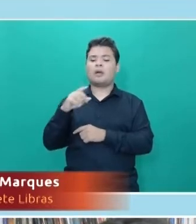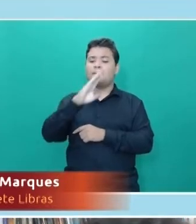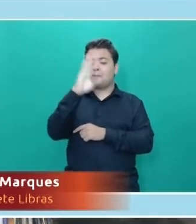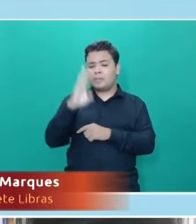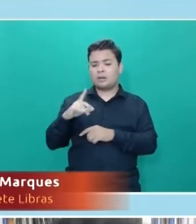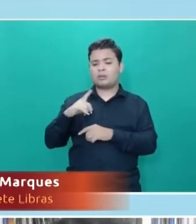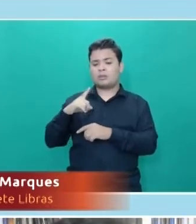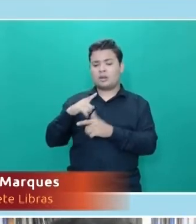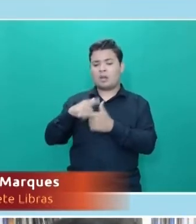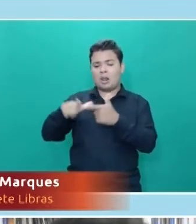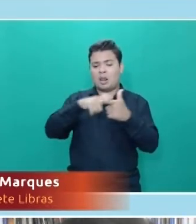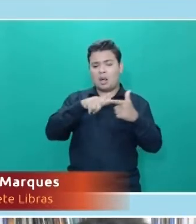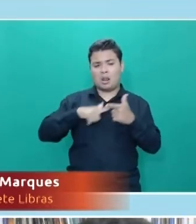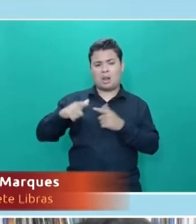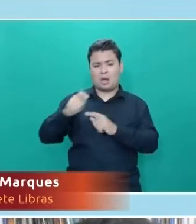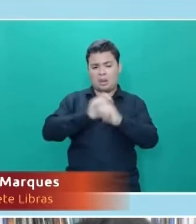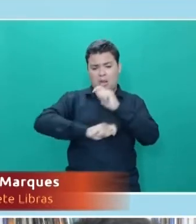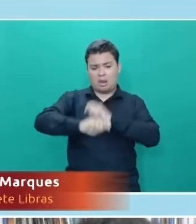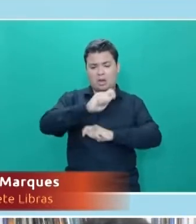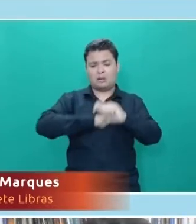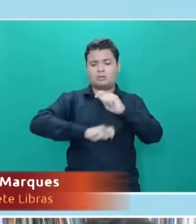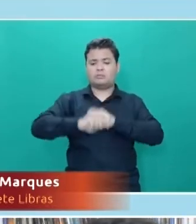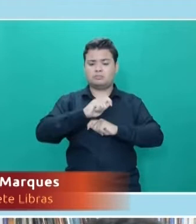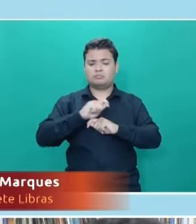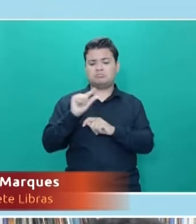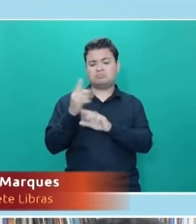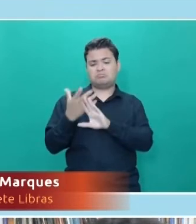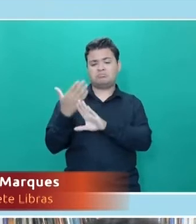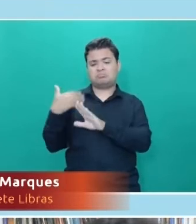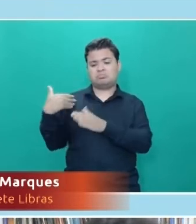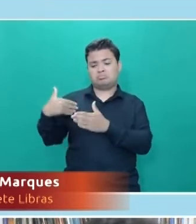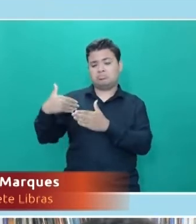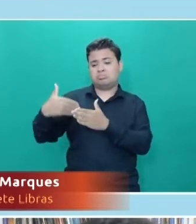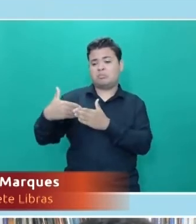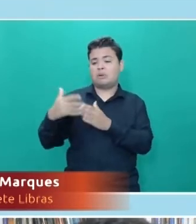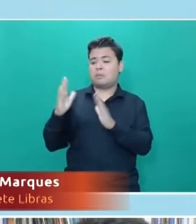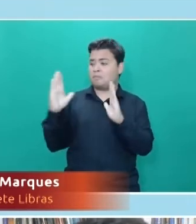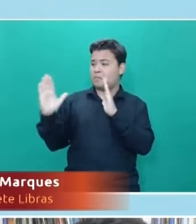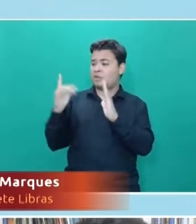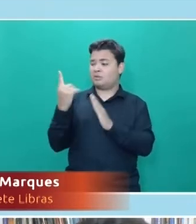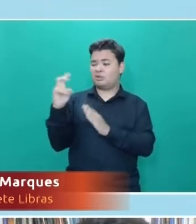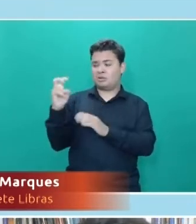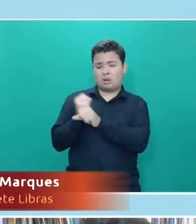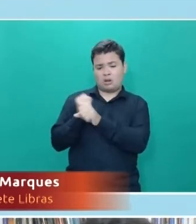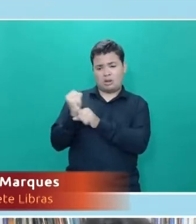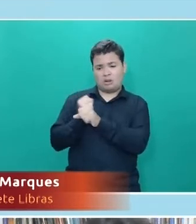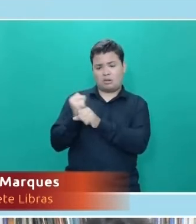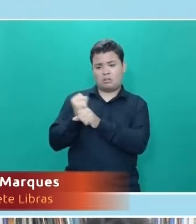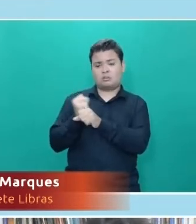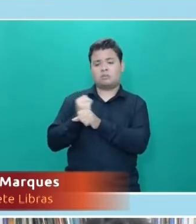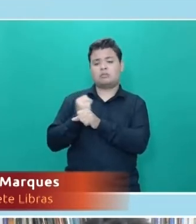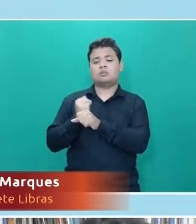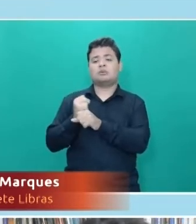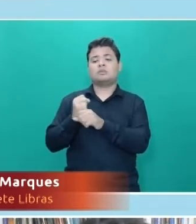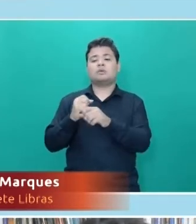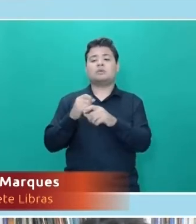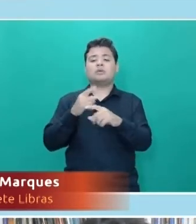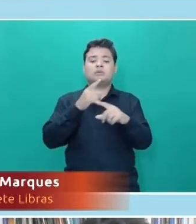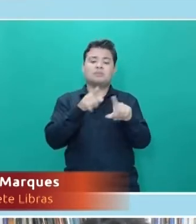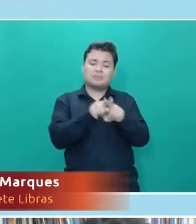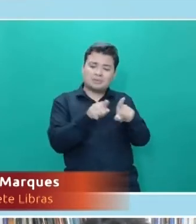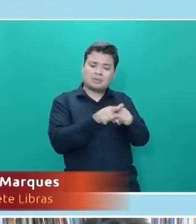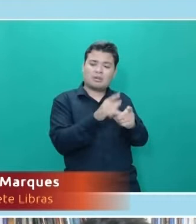no contexto macroeconômico, nesses últimos 15 anos, certamente, com os elevados números de desemprego